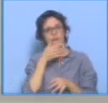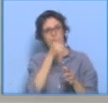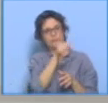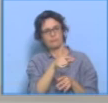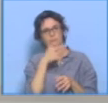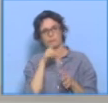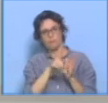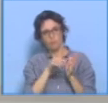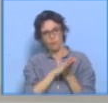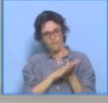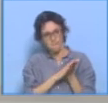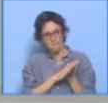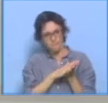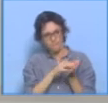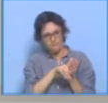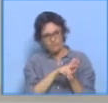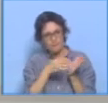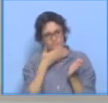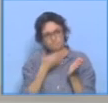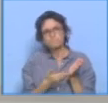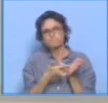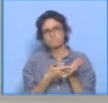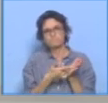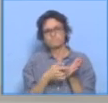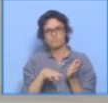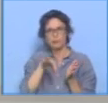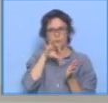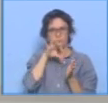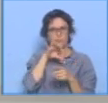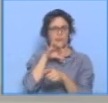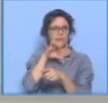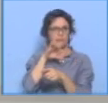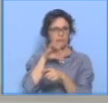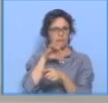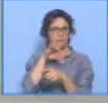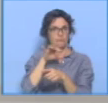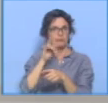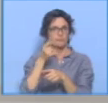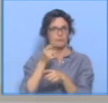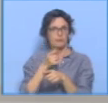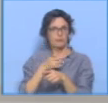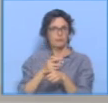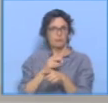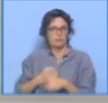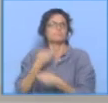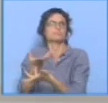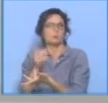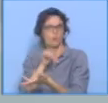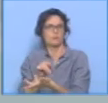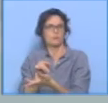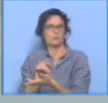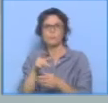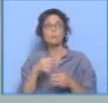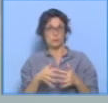com a resposta, não quis ficar por baixo e então ataca por outro lado. Ele tinha uma dúvida ainda, não